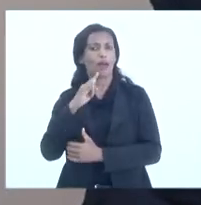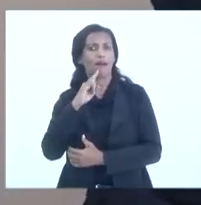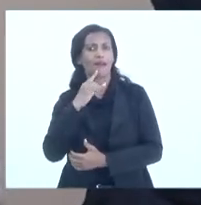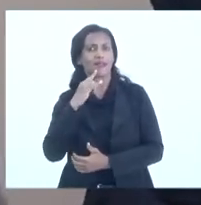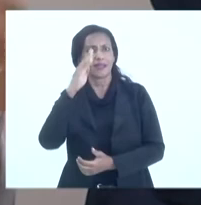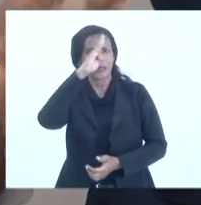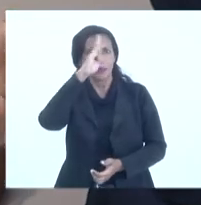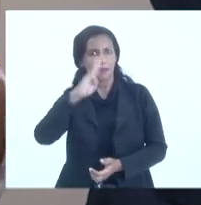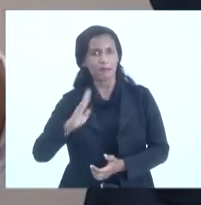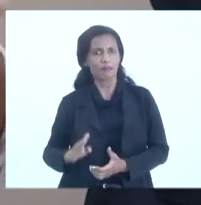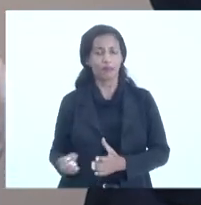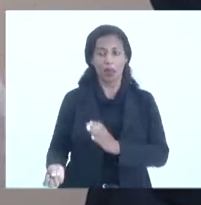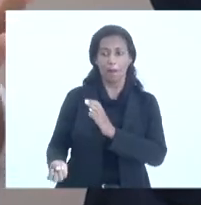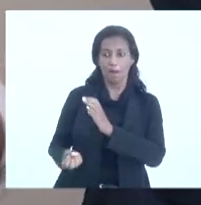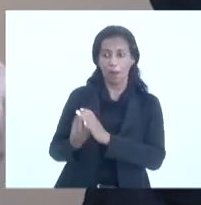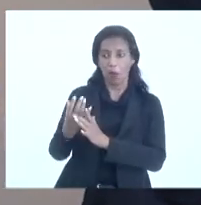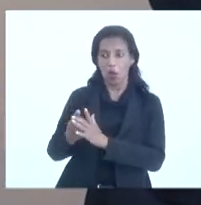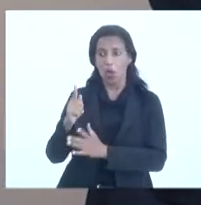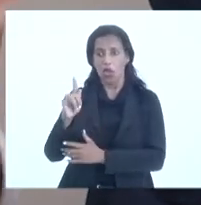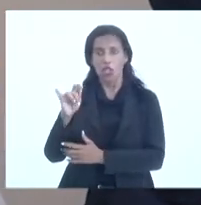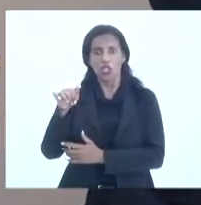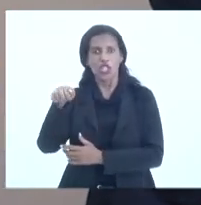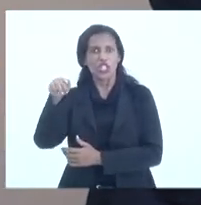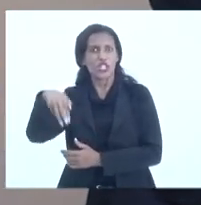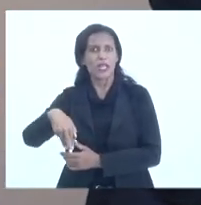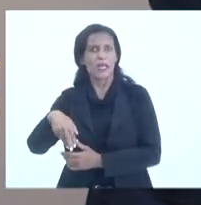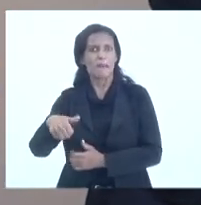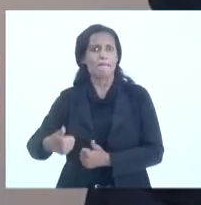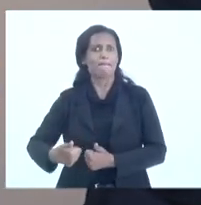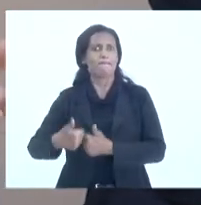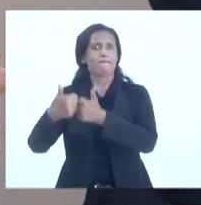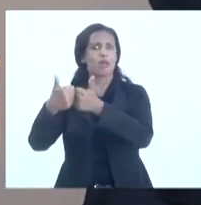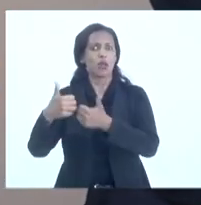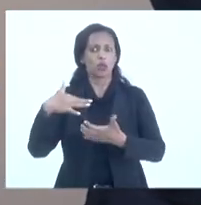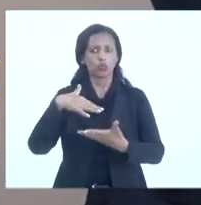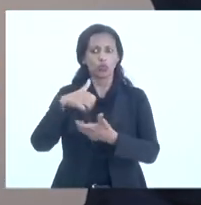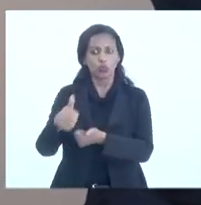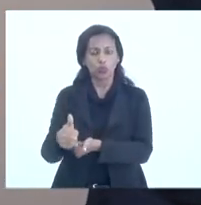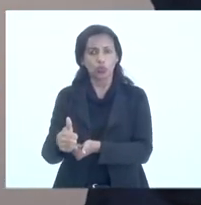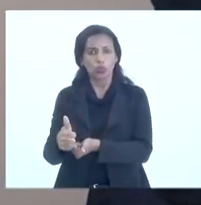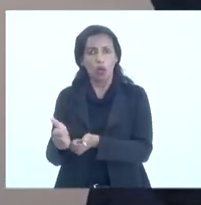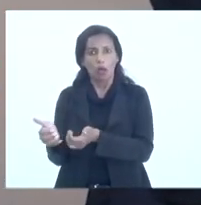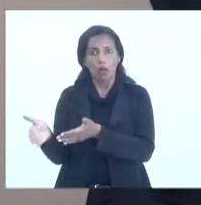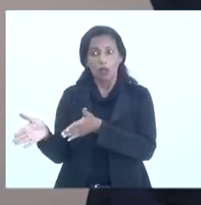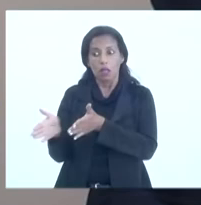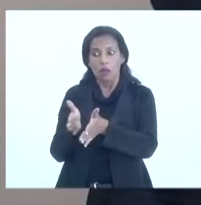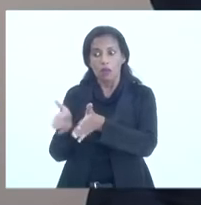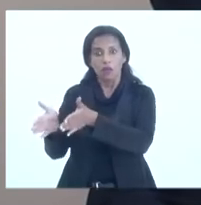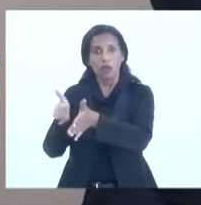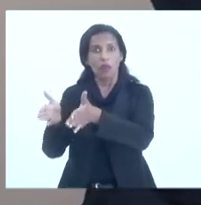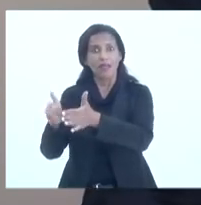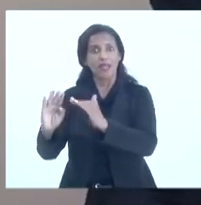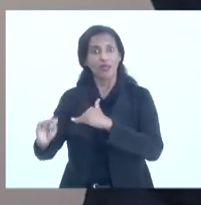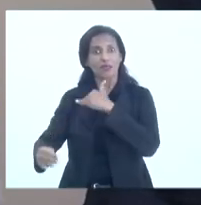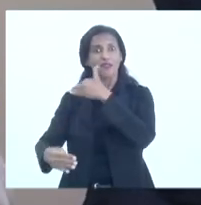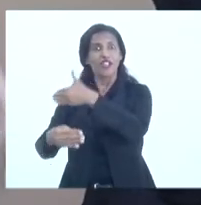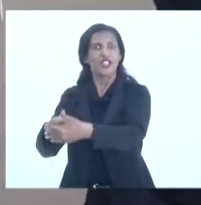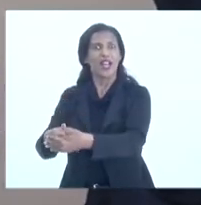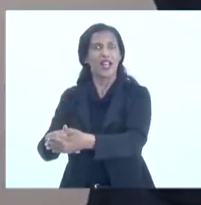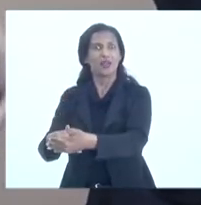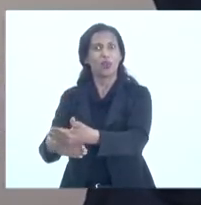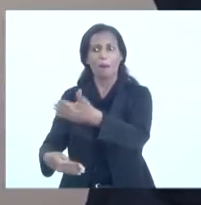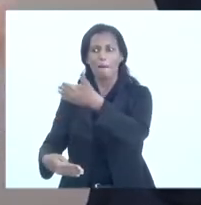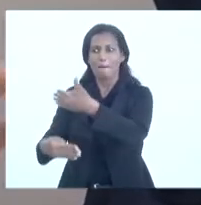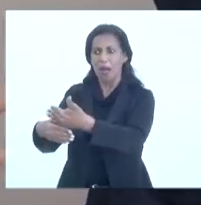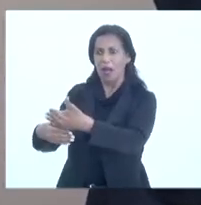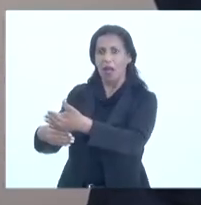Brasil, produz o gin Amazônia, que é o melhor gin do mundo, teve simplesmente seu acesso fechado pela Nova Dutra, com uma barreira na porta, o